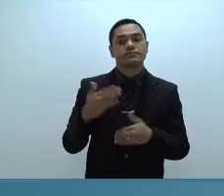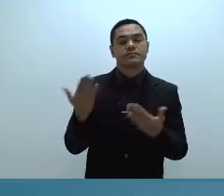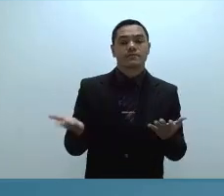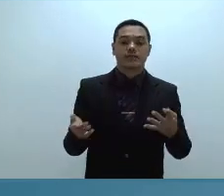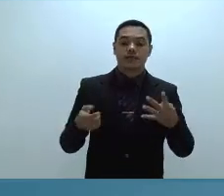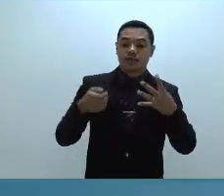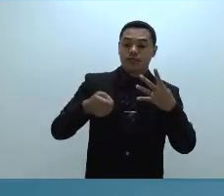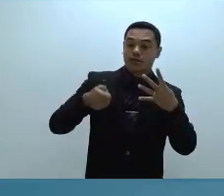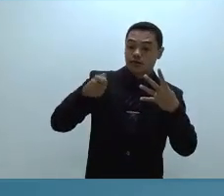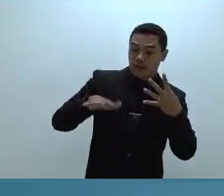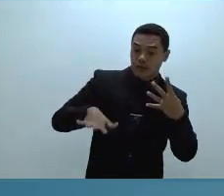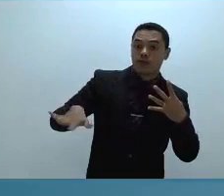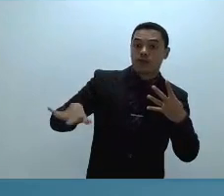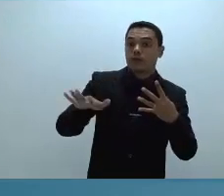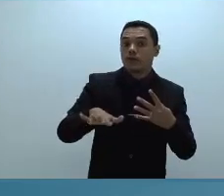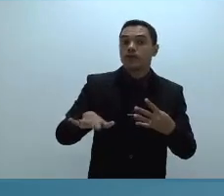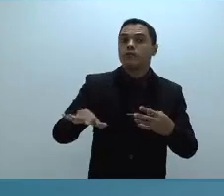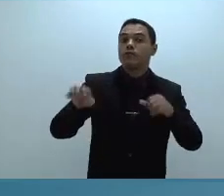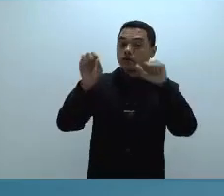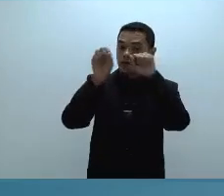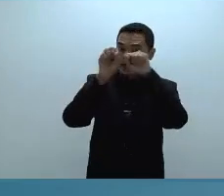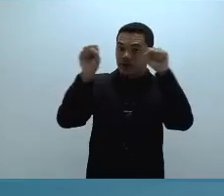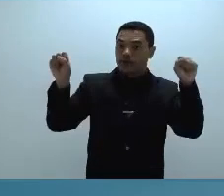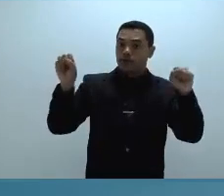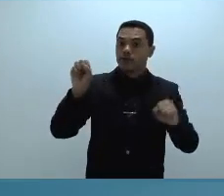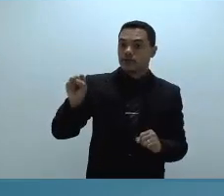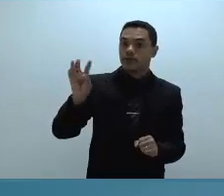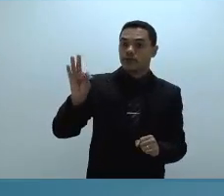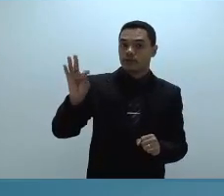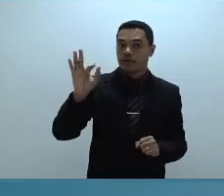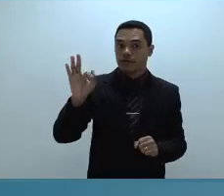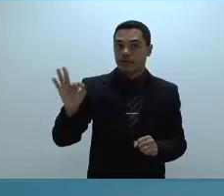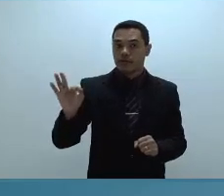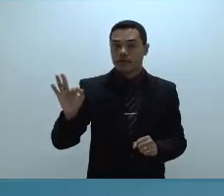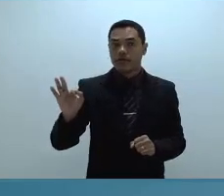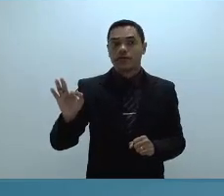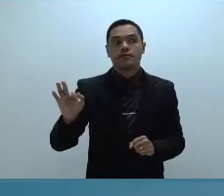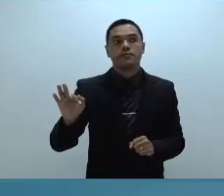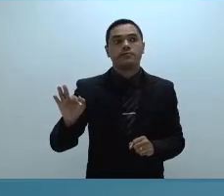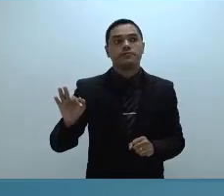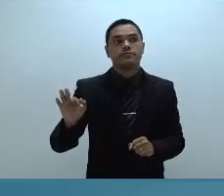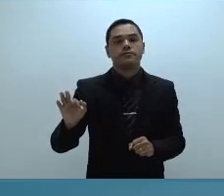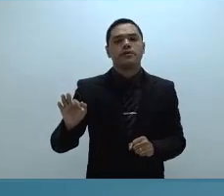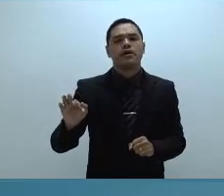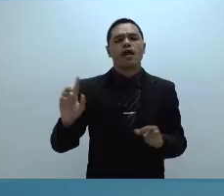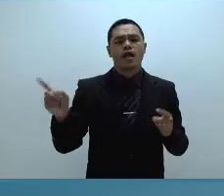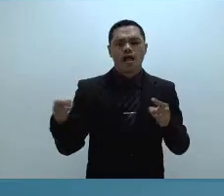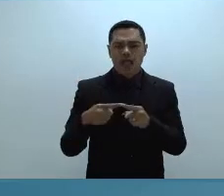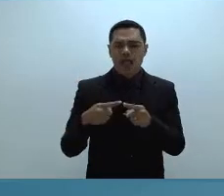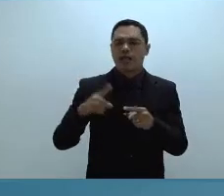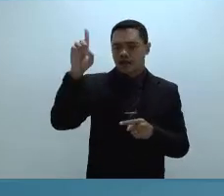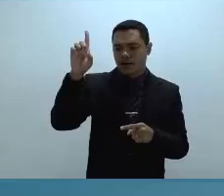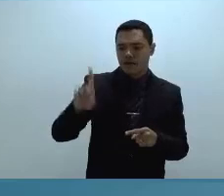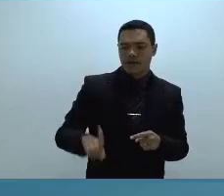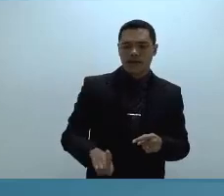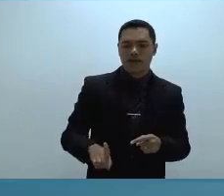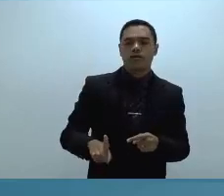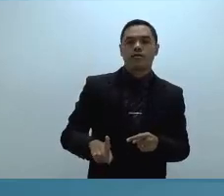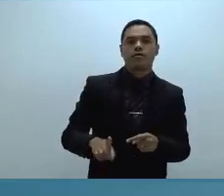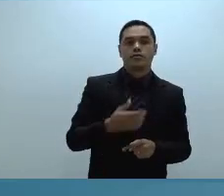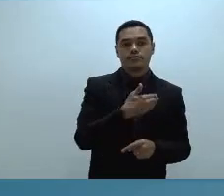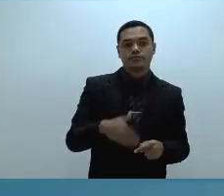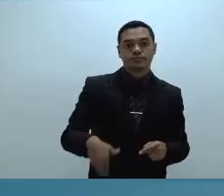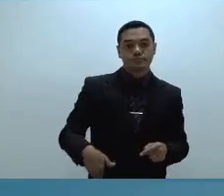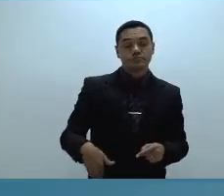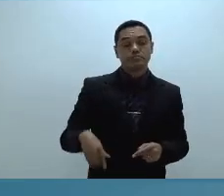Tribunal Superior de Justiça é no sentido de que atrás da competência do direito público, eu penso que neste